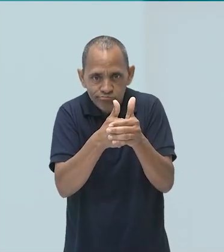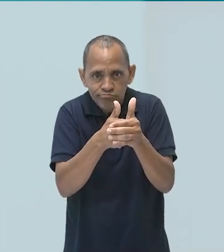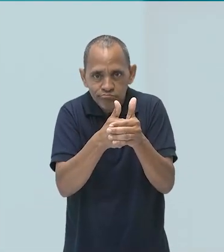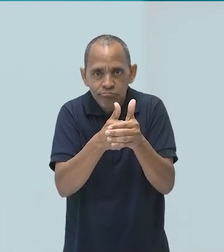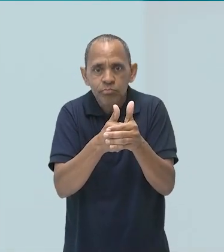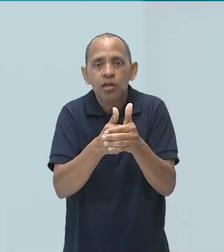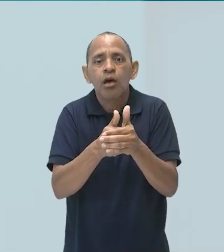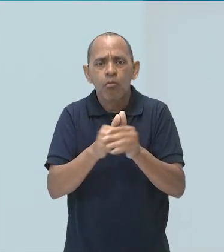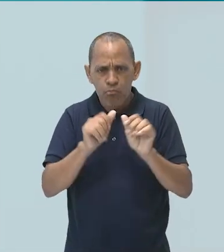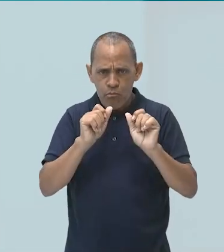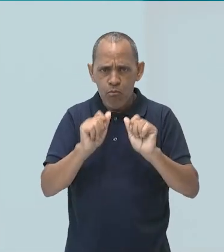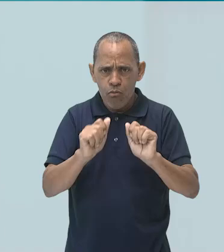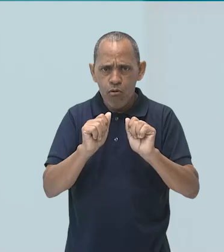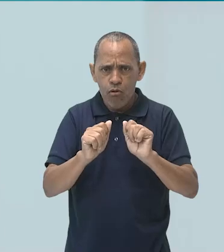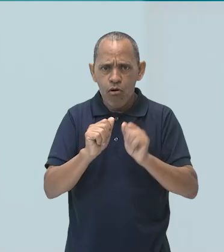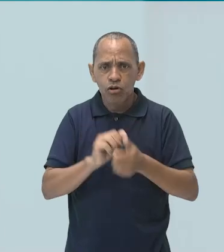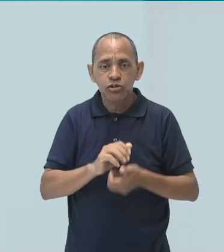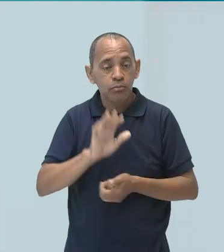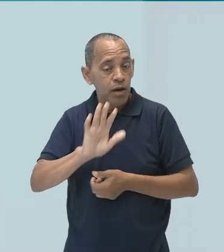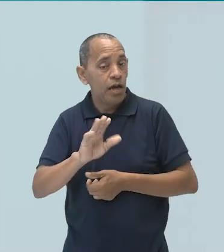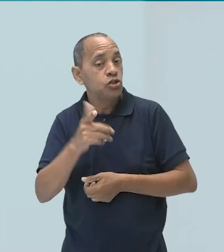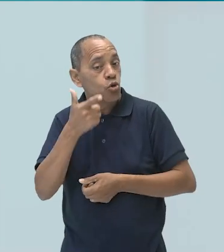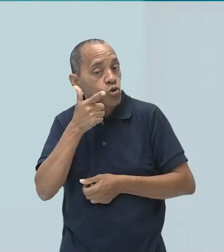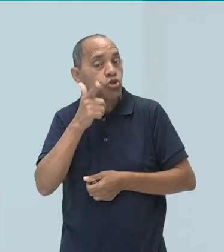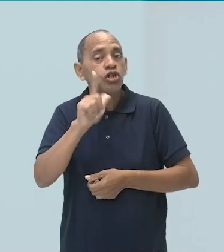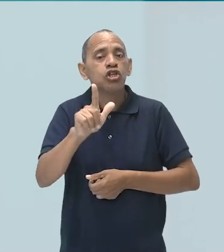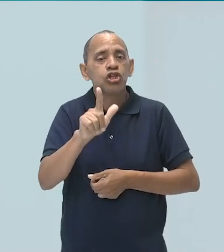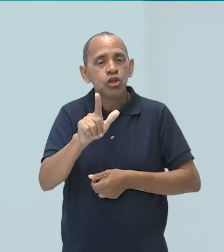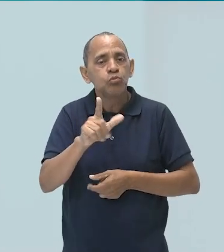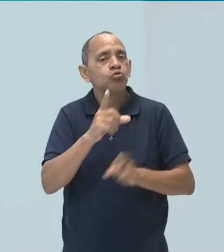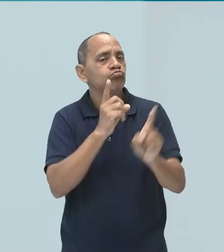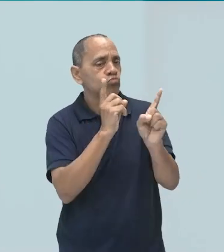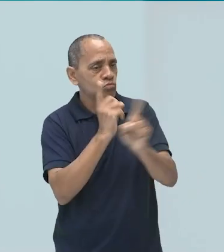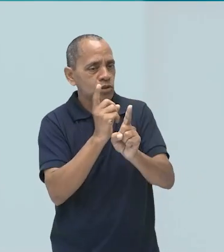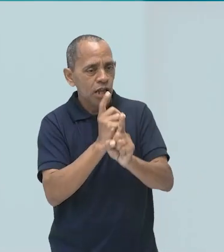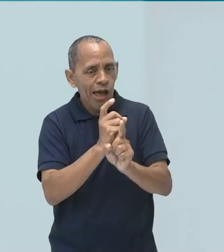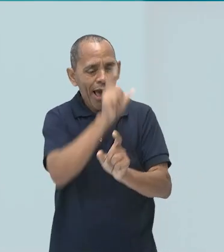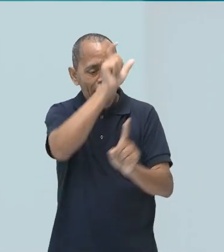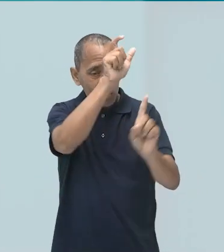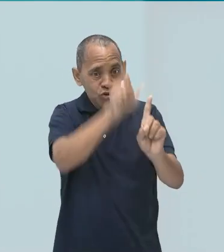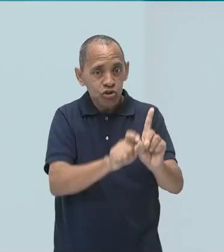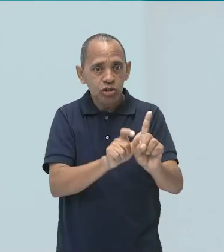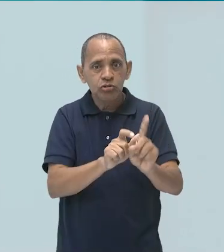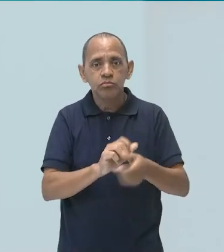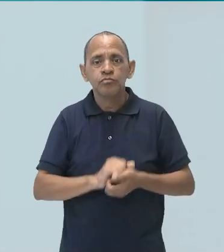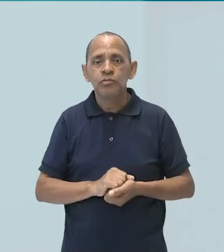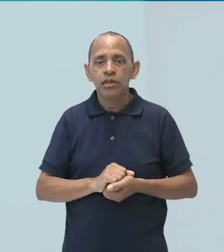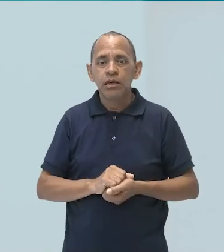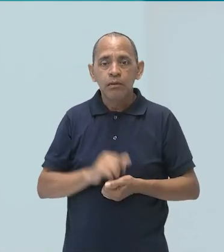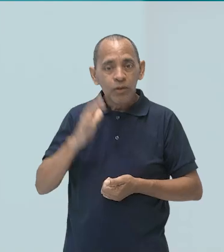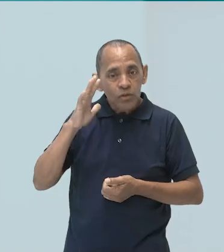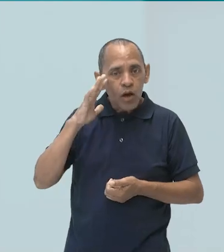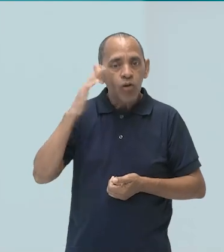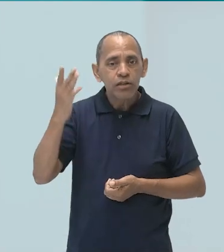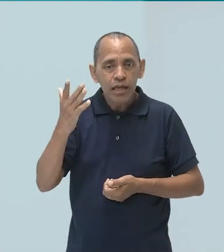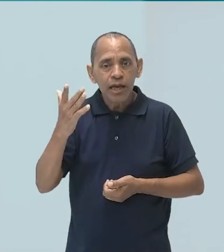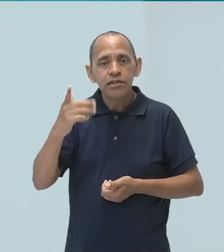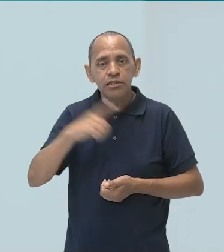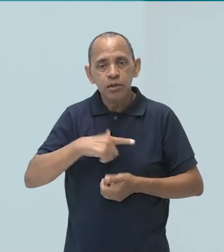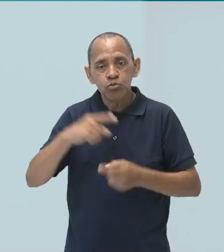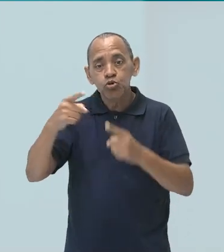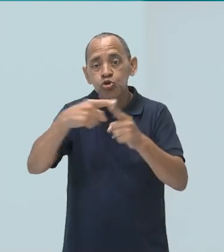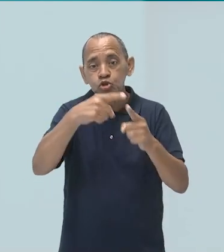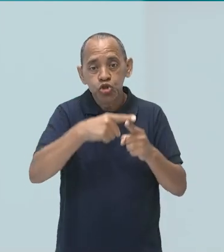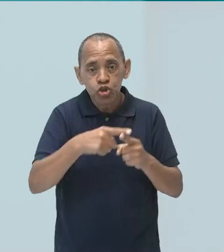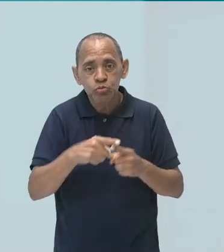omitido, porém a gente consegue determinar esse sujeito. E quando isso ocorre, nós temos um tipo de sujeito específico, que é